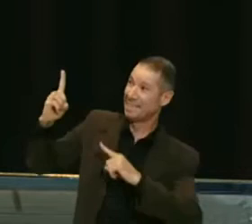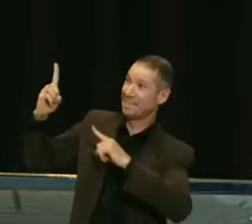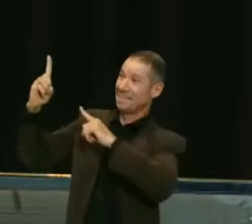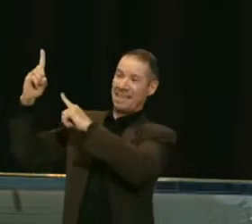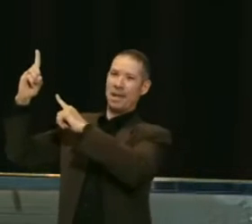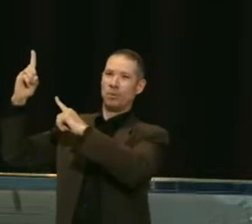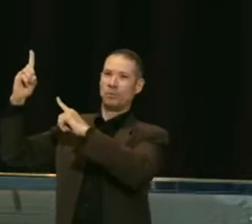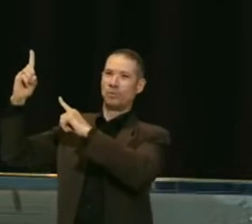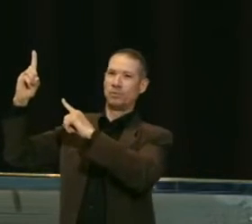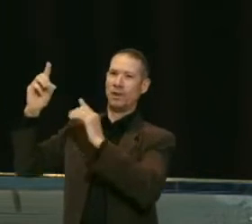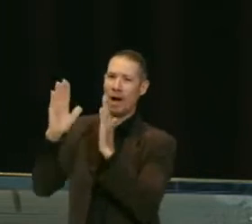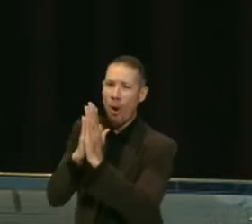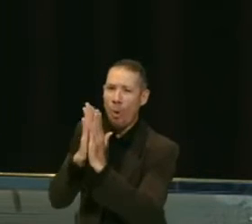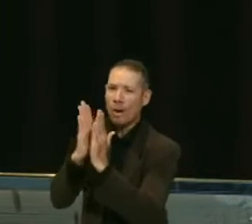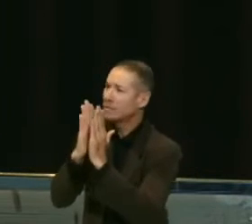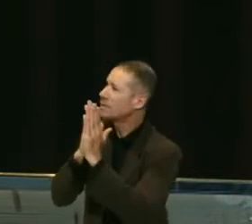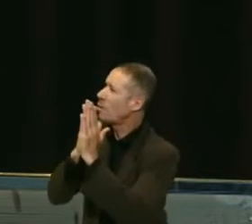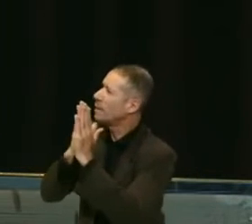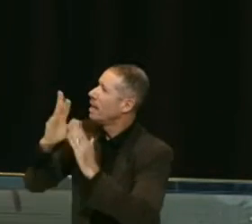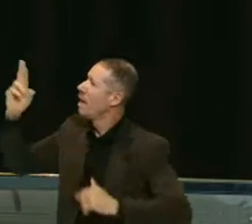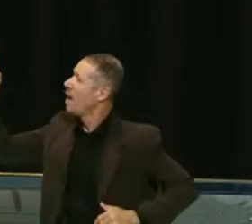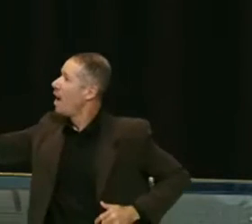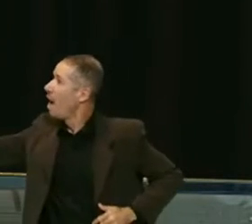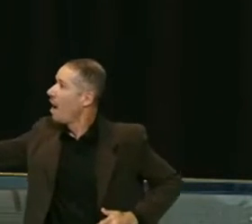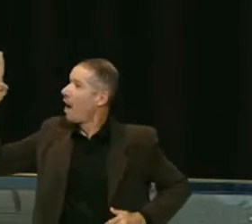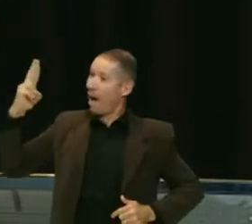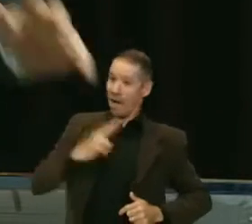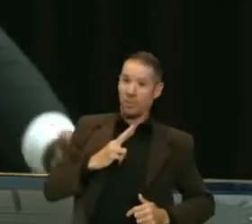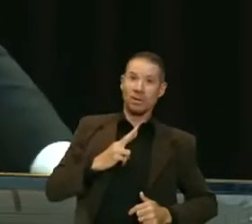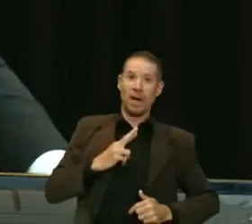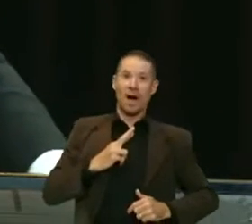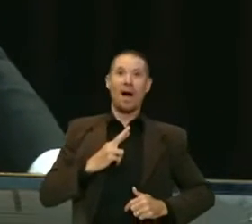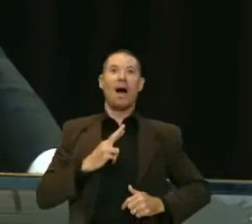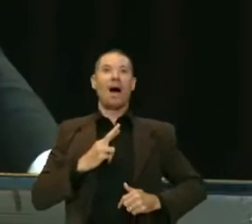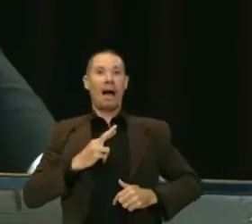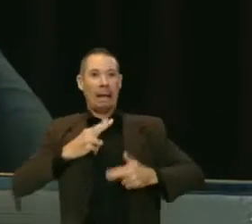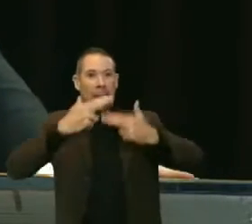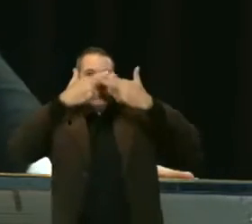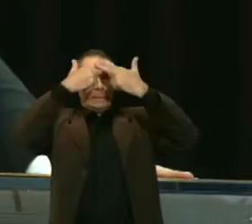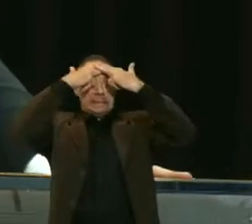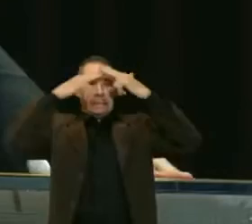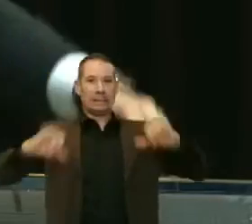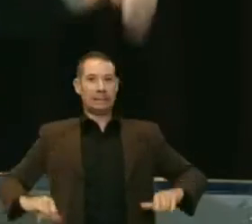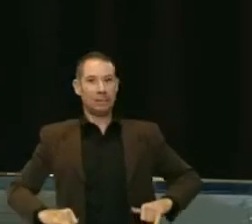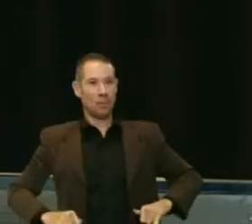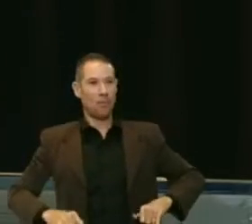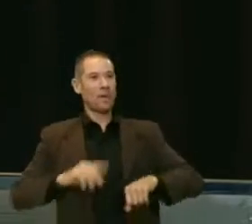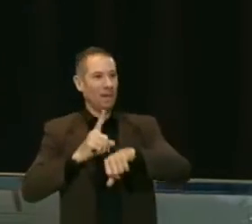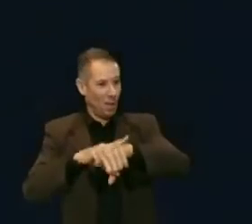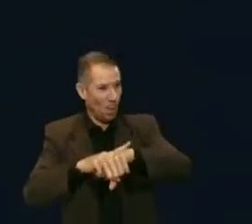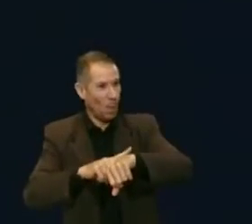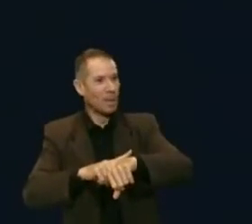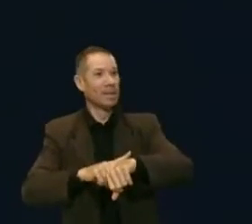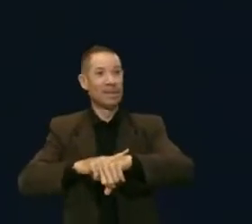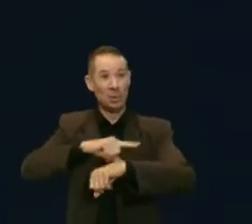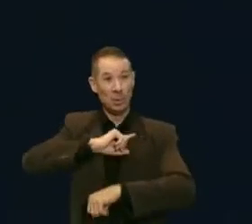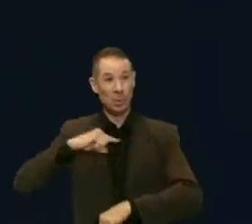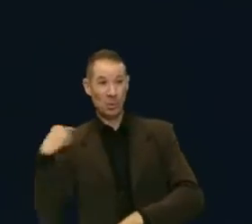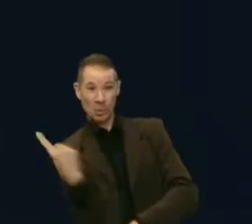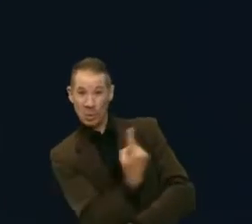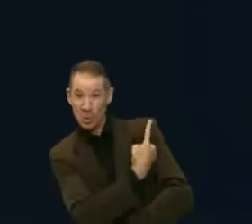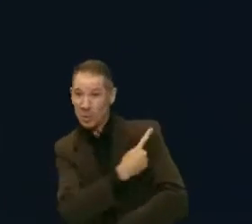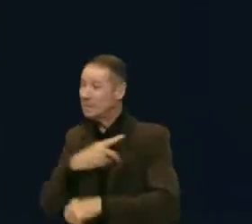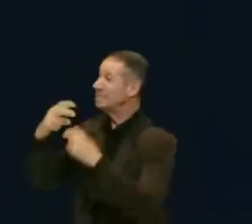Deus escuta as nossas orações quando as feridas estão abertas. Quando